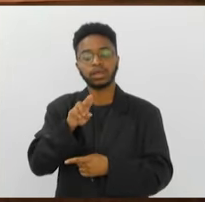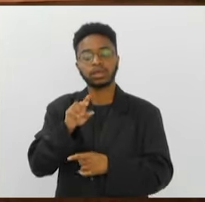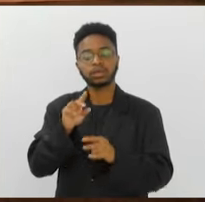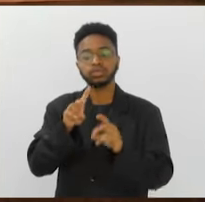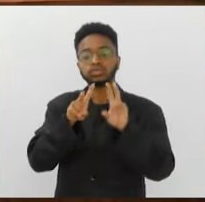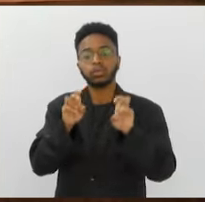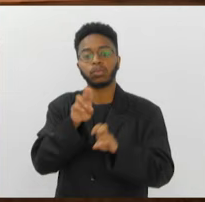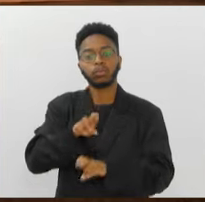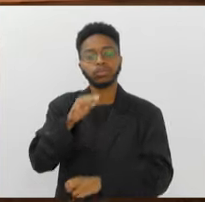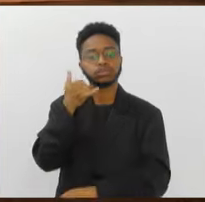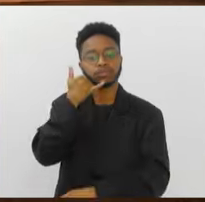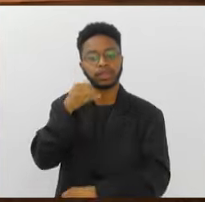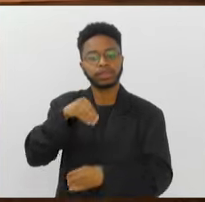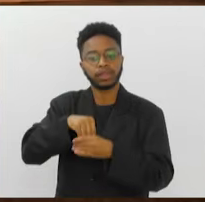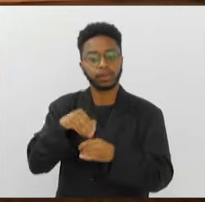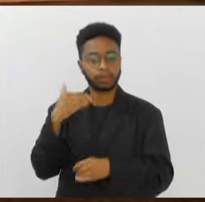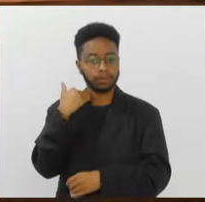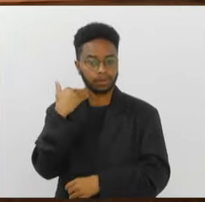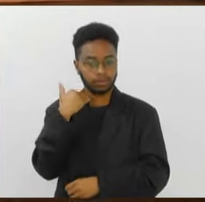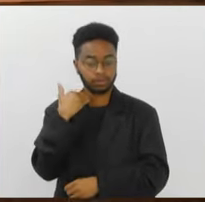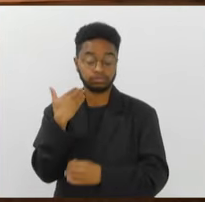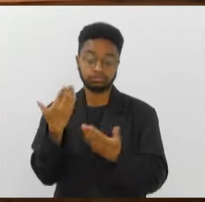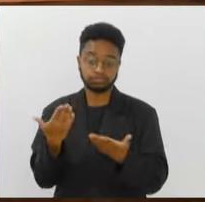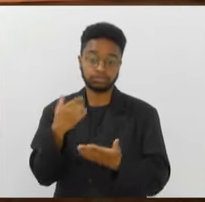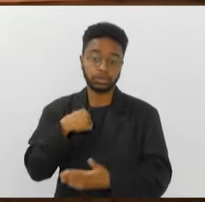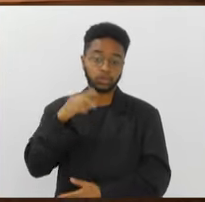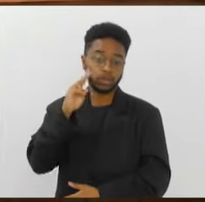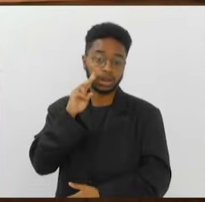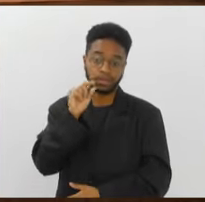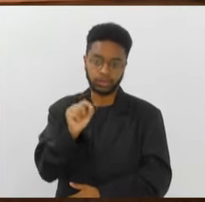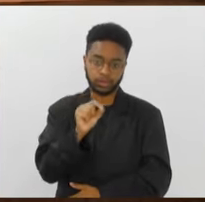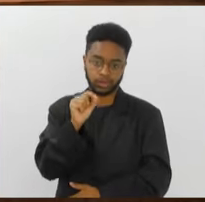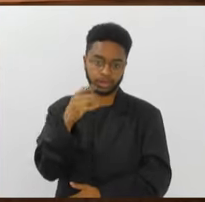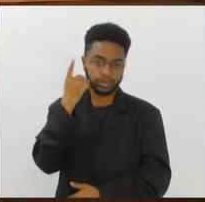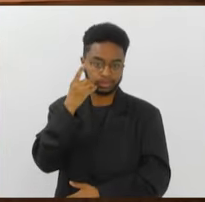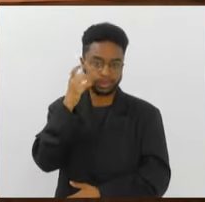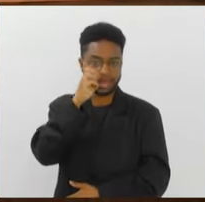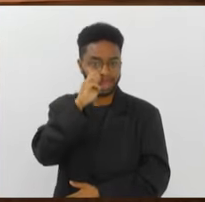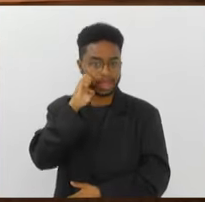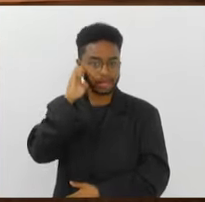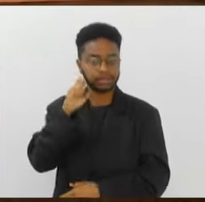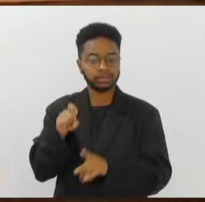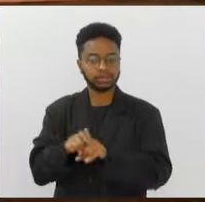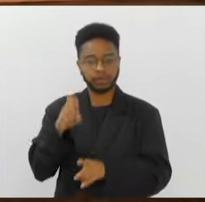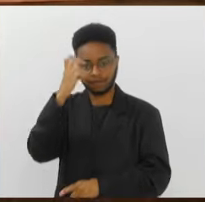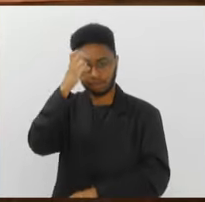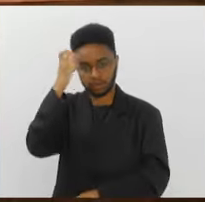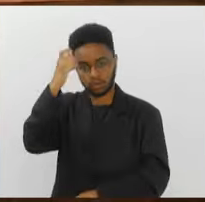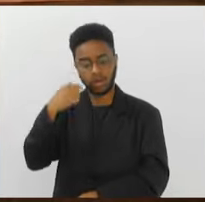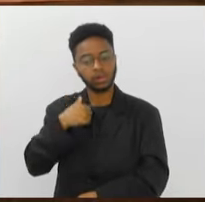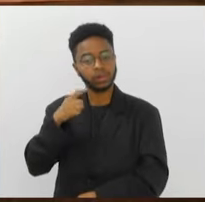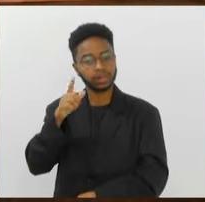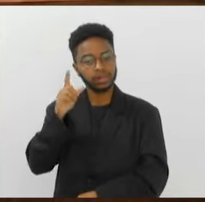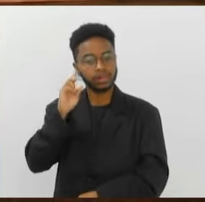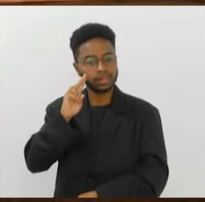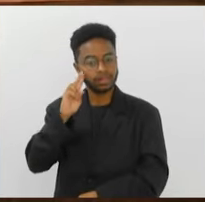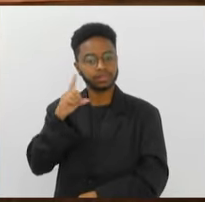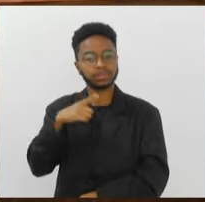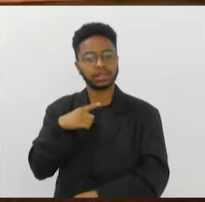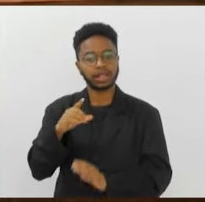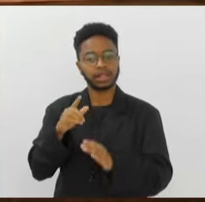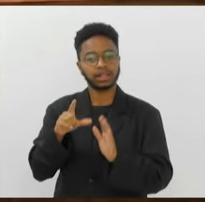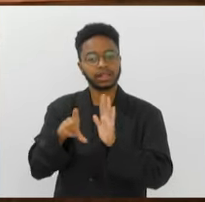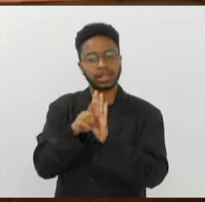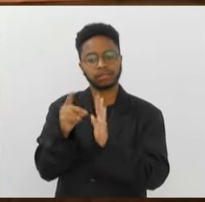agências bancárias. Eu lembro, deputada Élica, deputada Verônica Lima, uma lei antiga da deputada